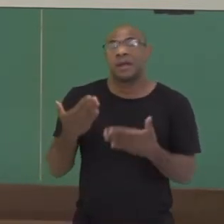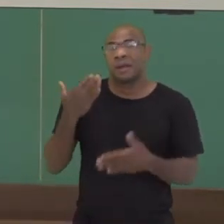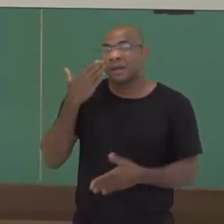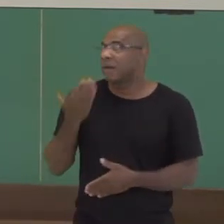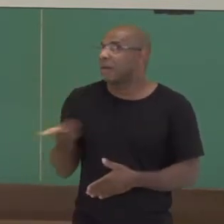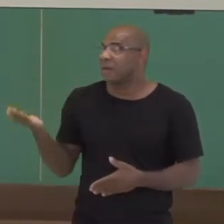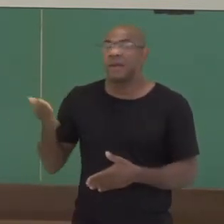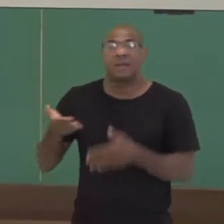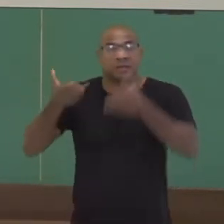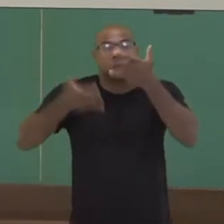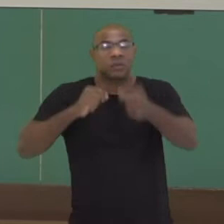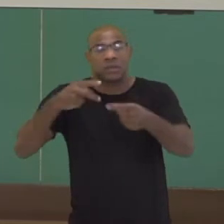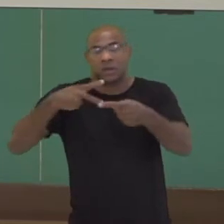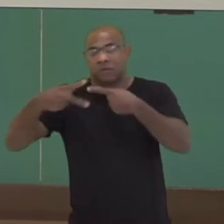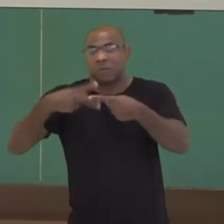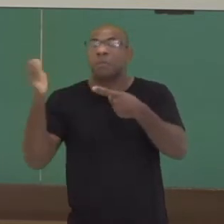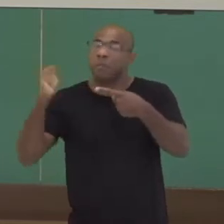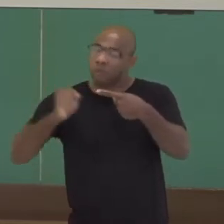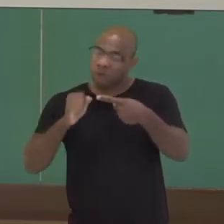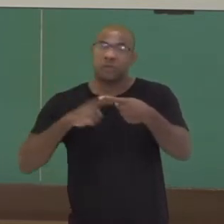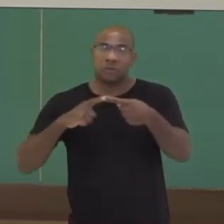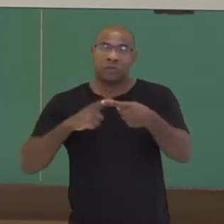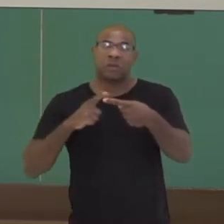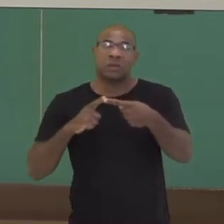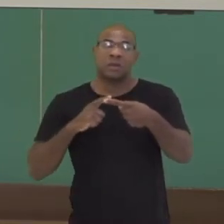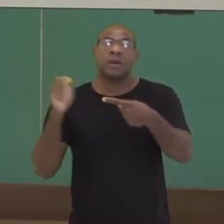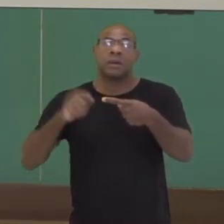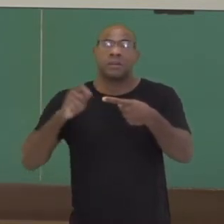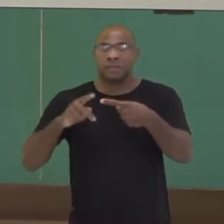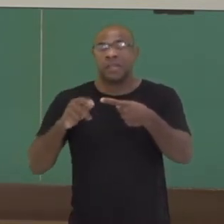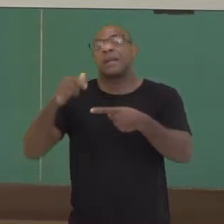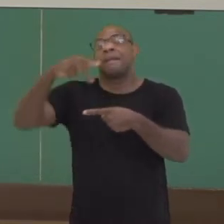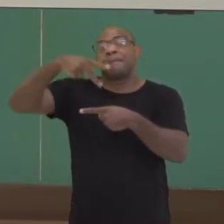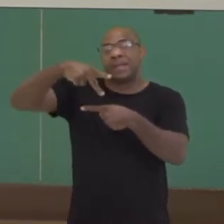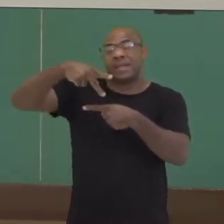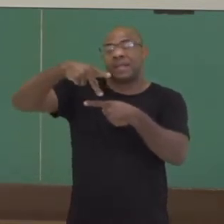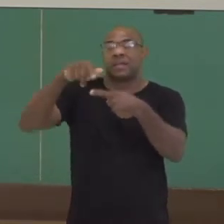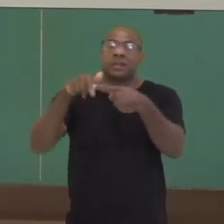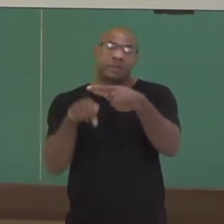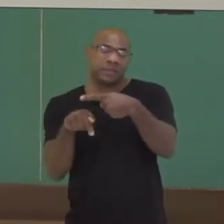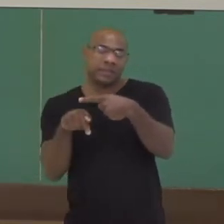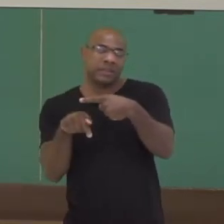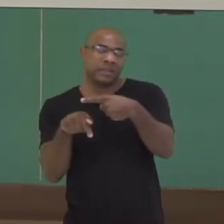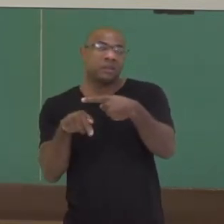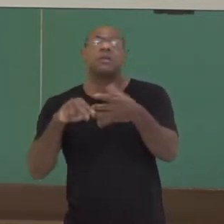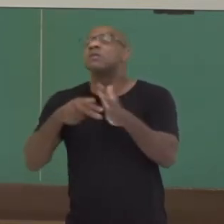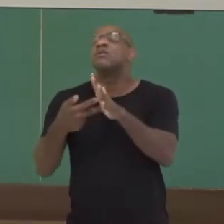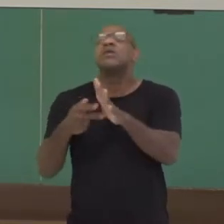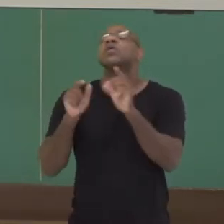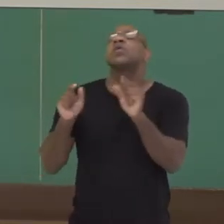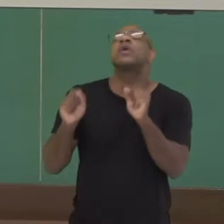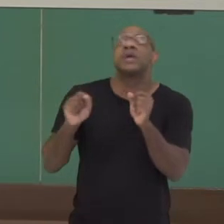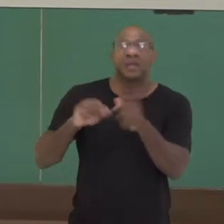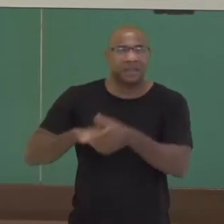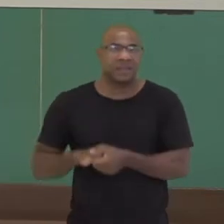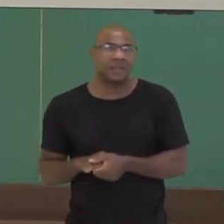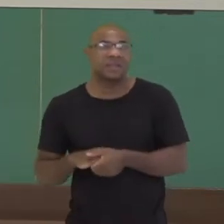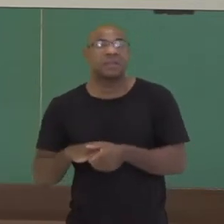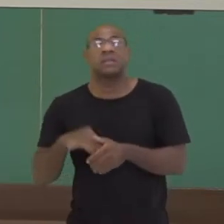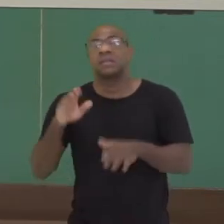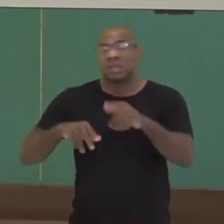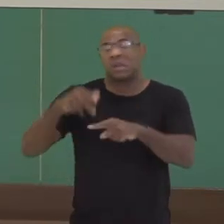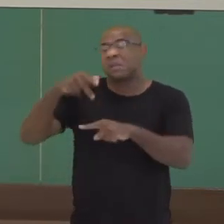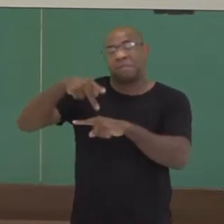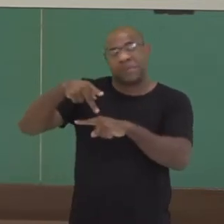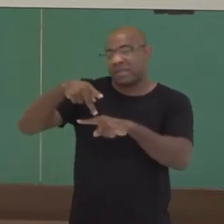ele disse que a fração pode ser P sobre Q. O que isso significa? Significa que tanto P,